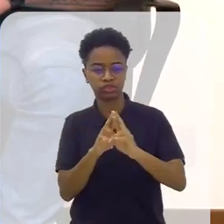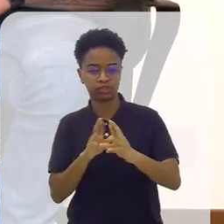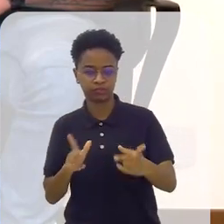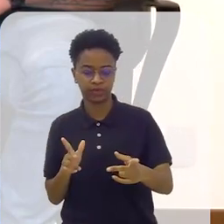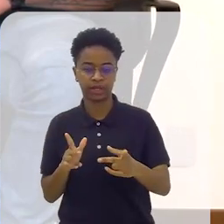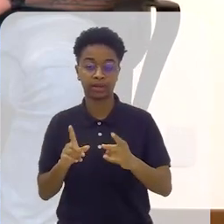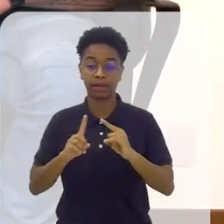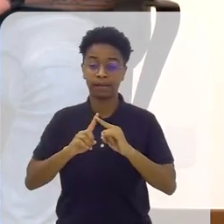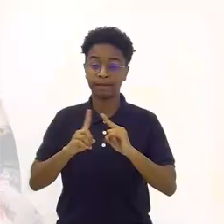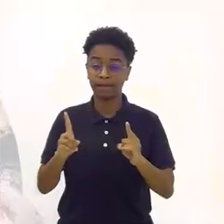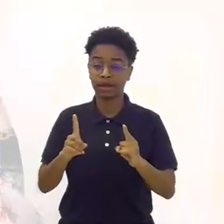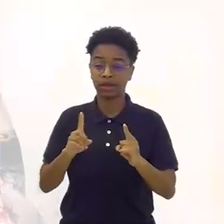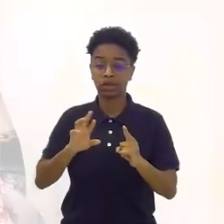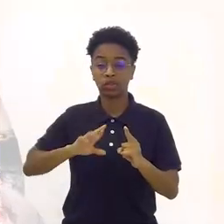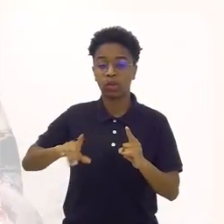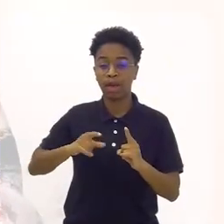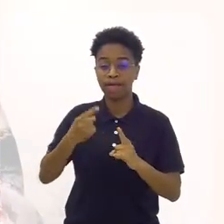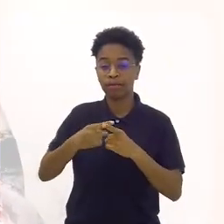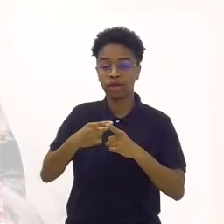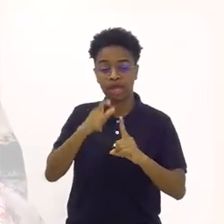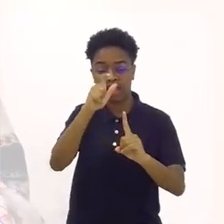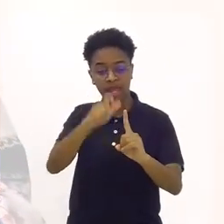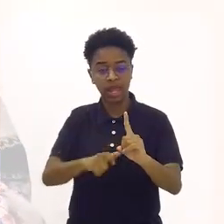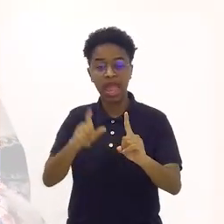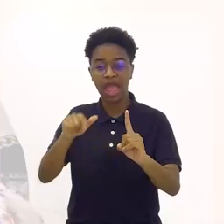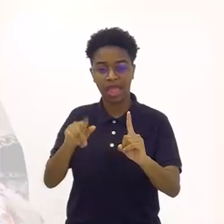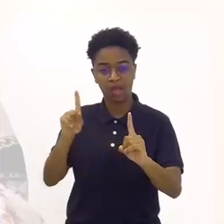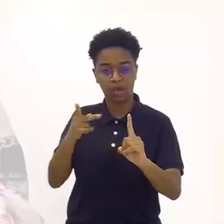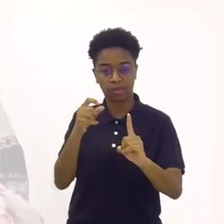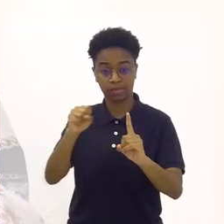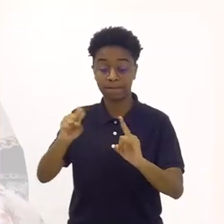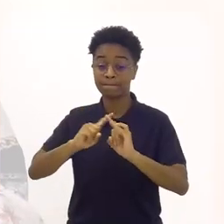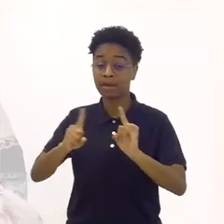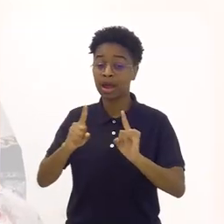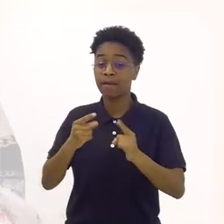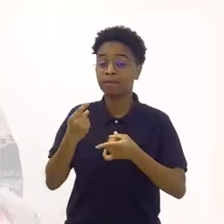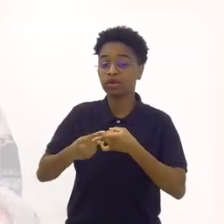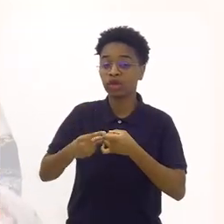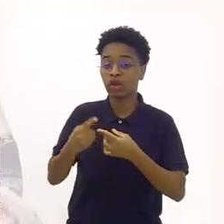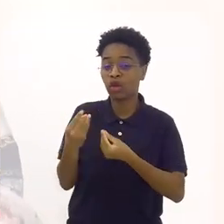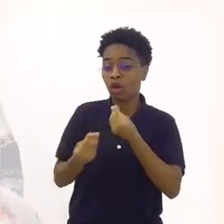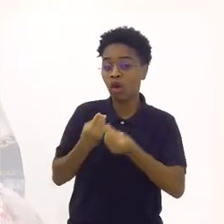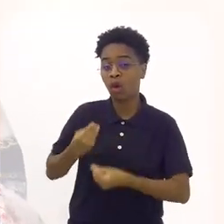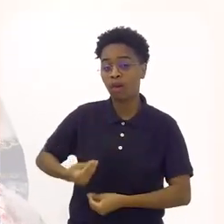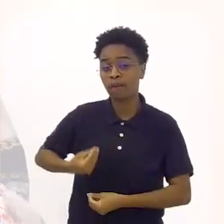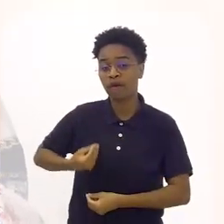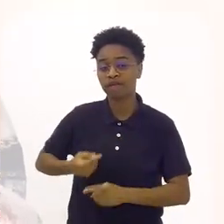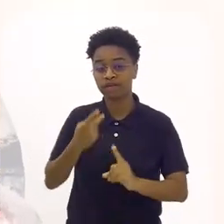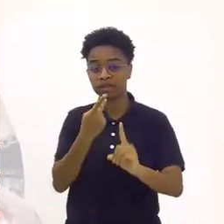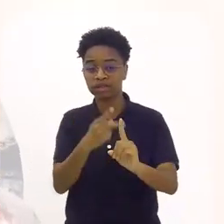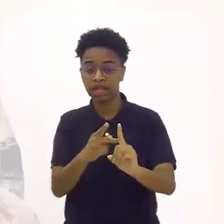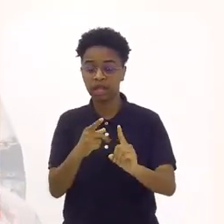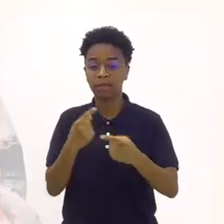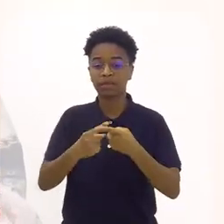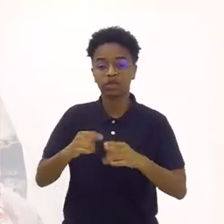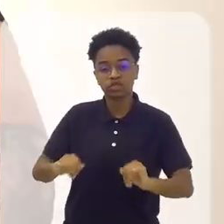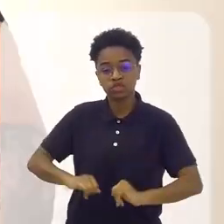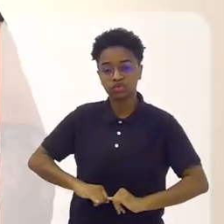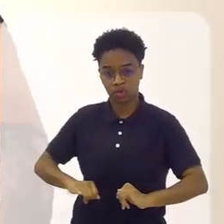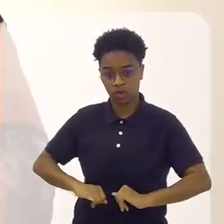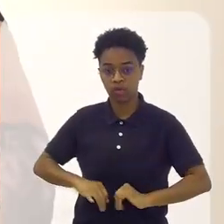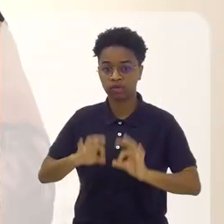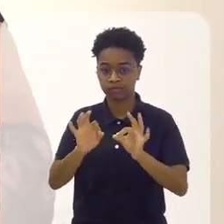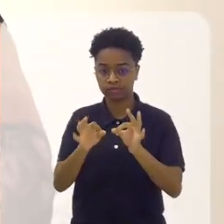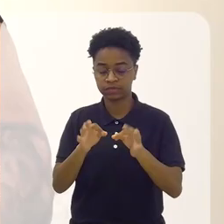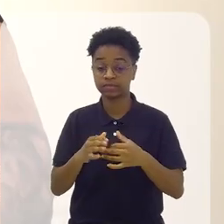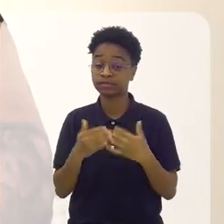ele é diferente. Mas não por ele ser homossexual, e sim pelo que ele vai passar, pelo sofrimento que ele vai pelo